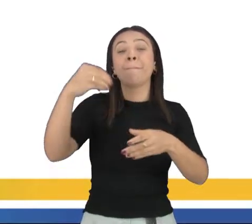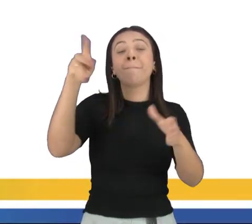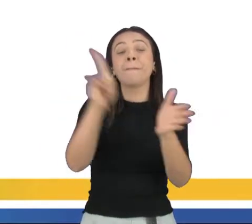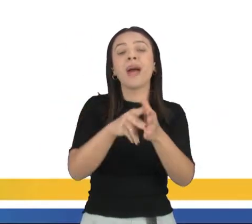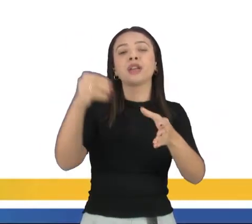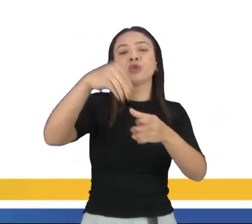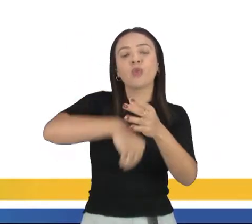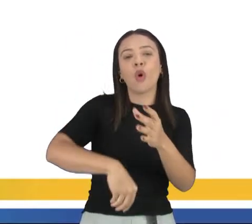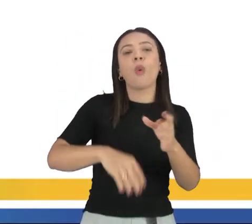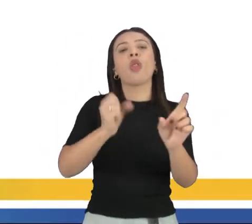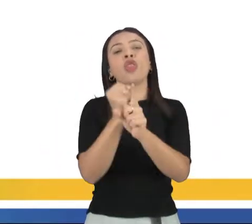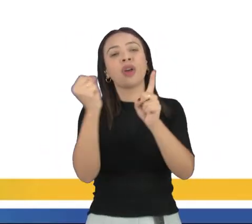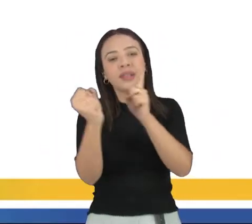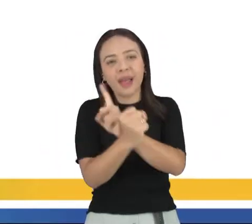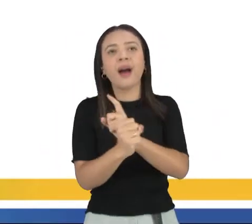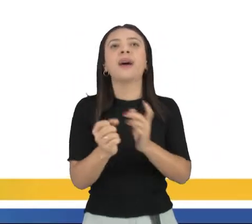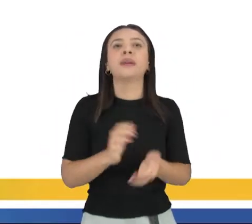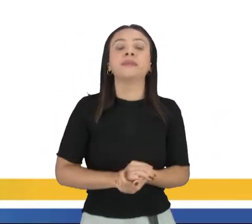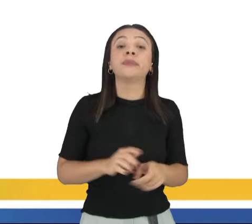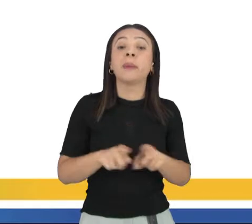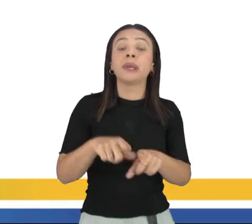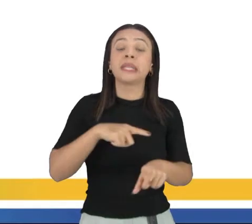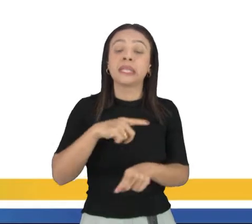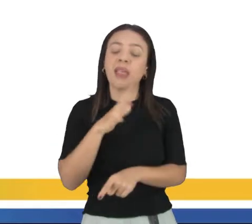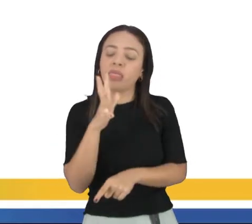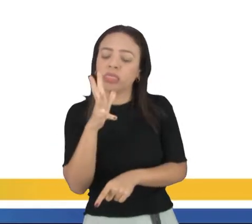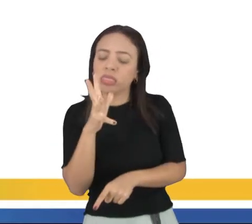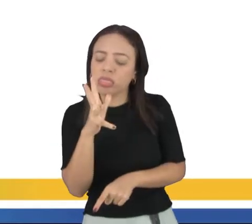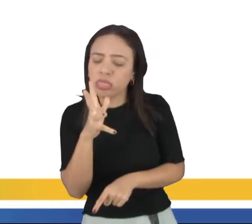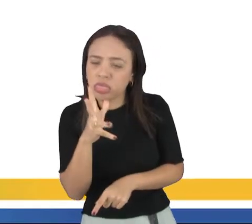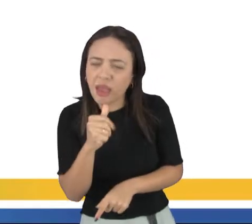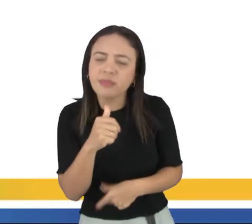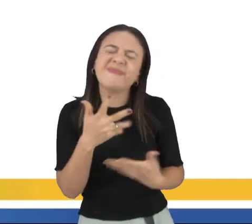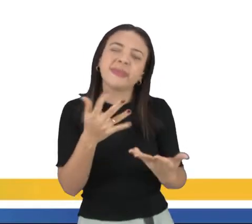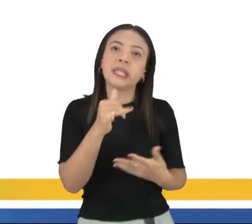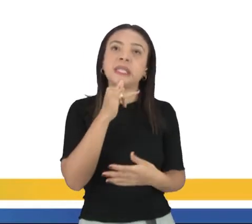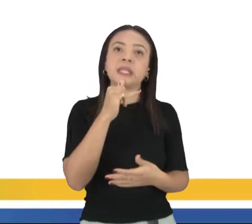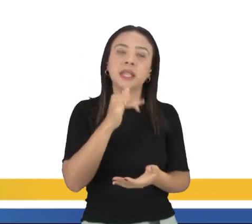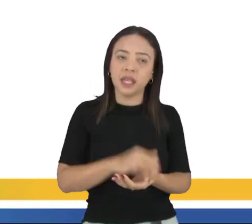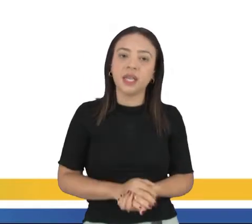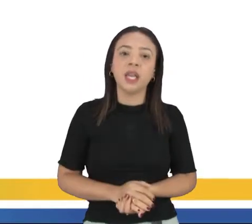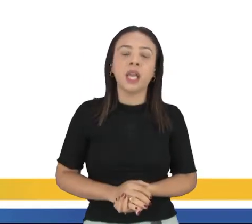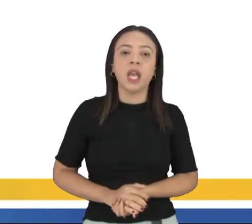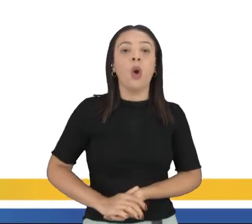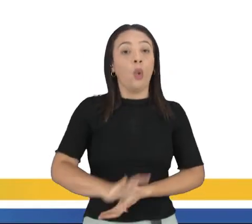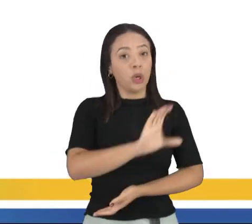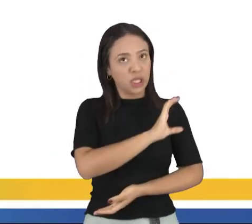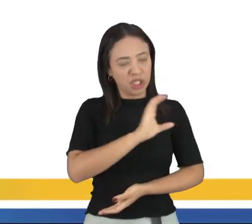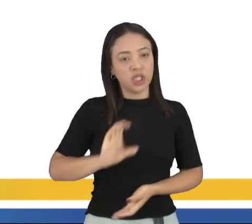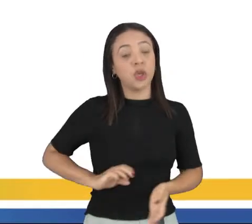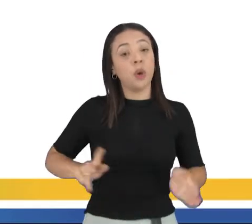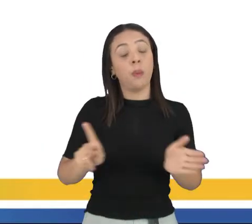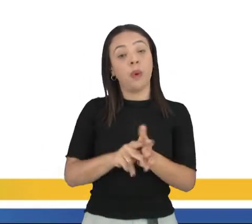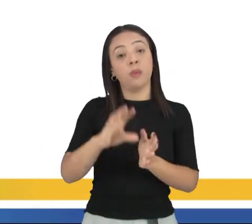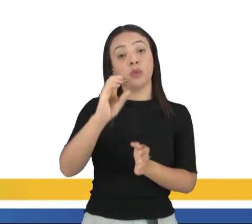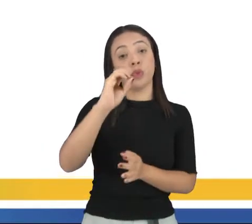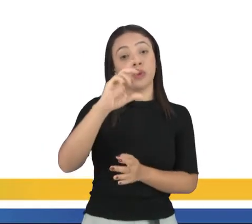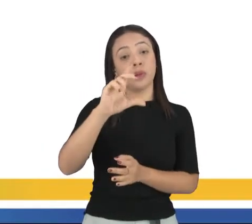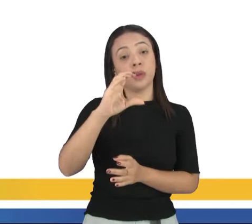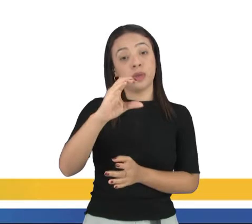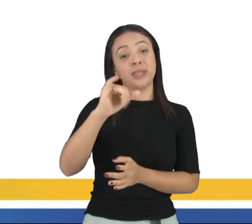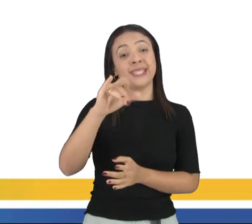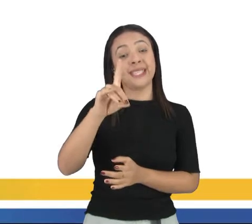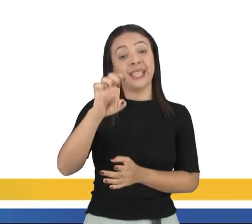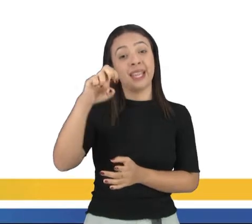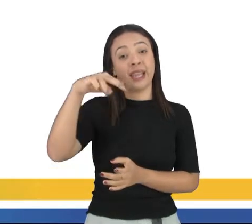estrutura tá pessoal Oi e aí hoje longa duração já são esses fenômenos como o cristianismo ocidental né se